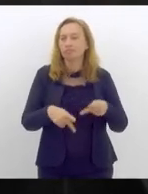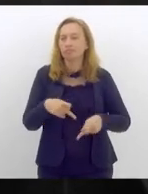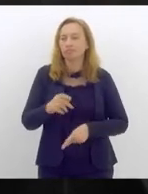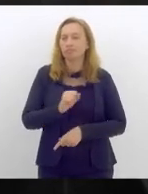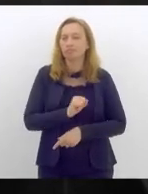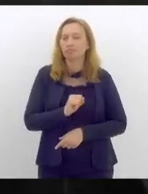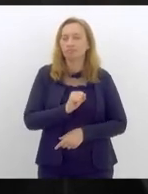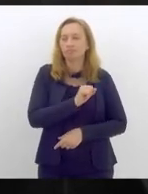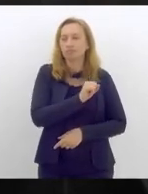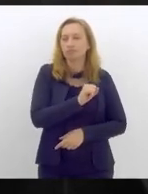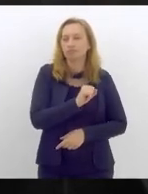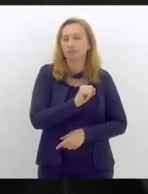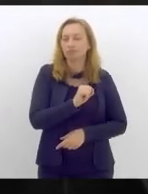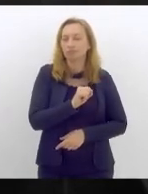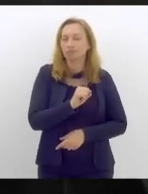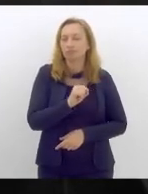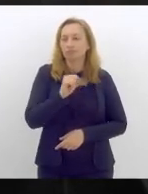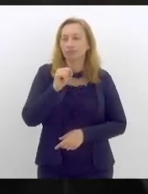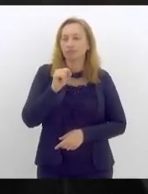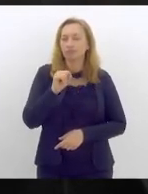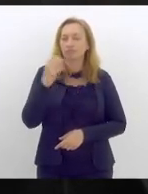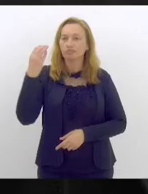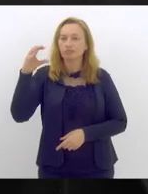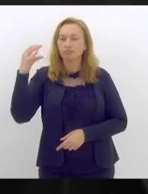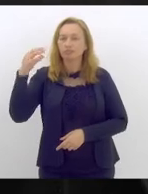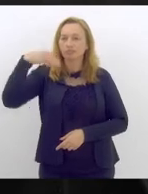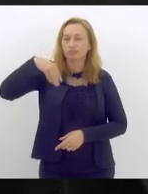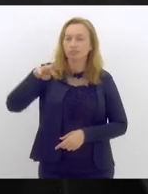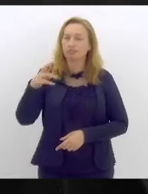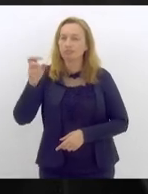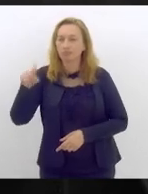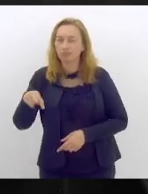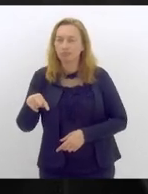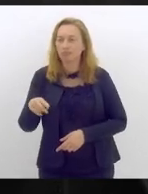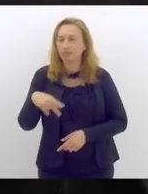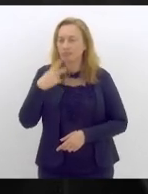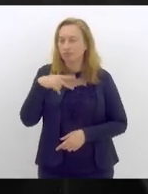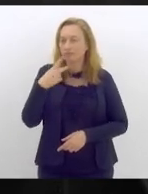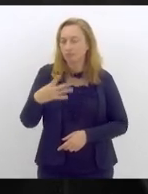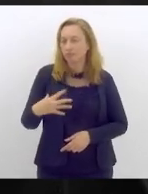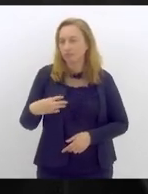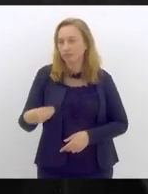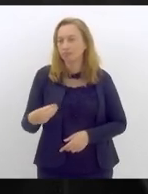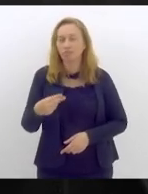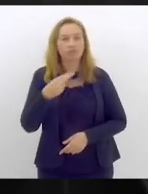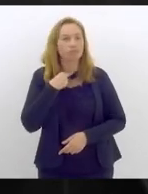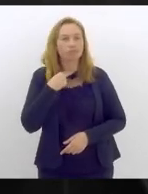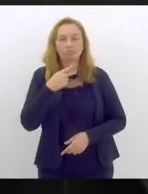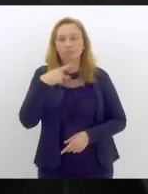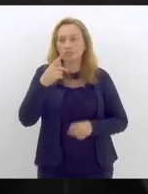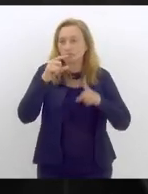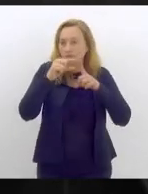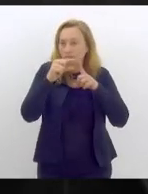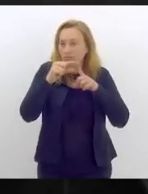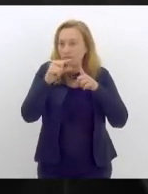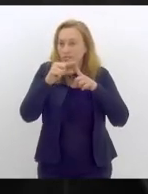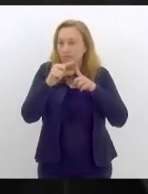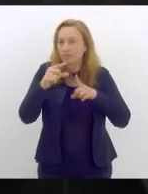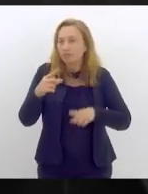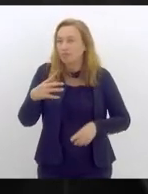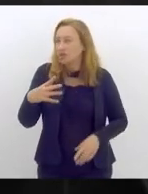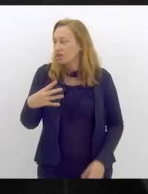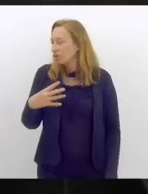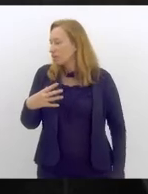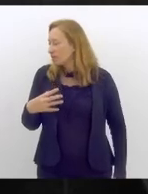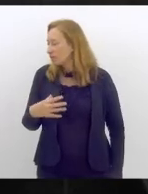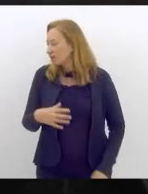Maricá tratandos como filhos e eu não vou falar que a palavra Tribuna da lergica filhos da e